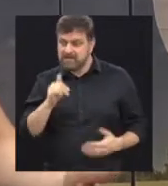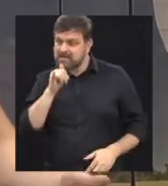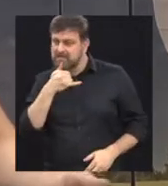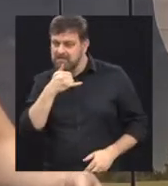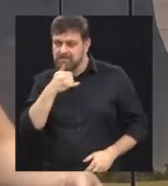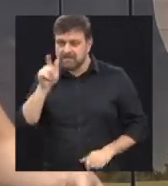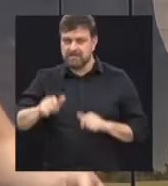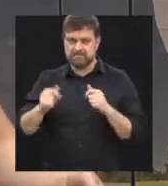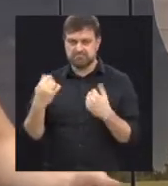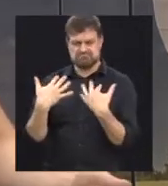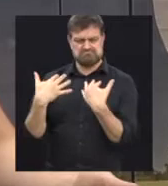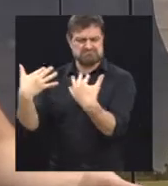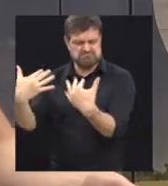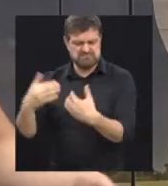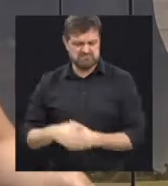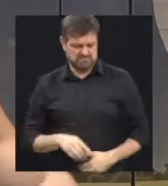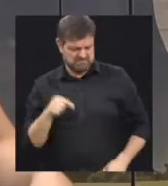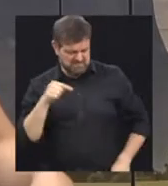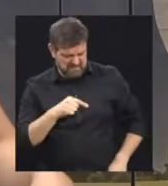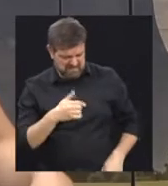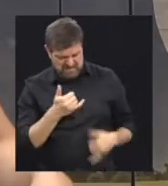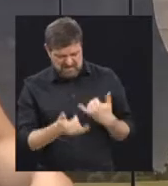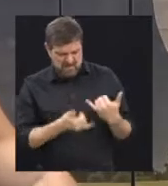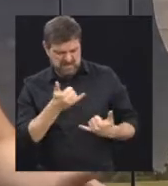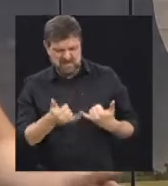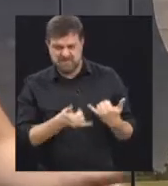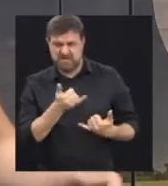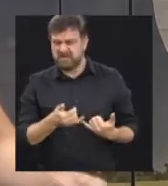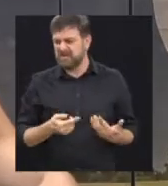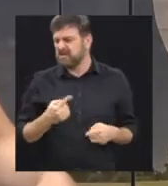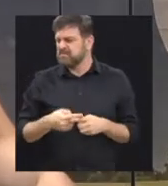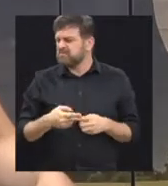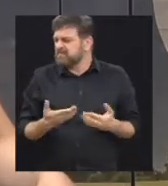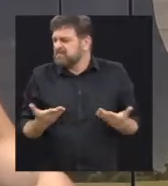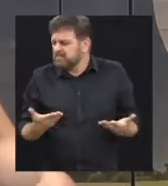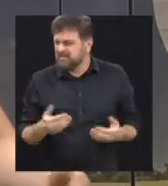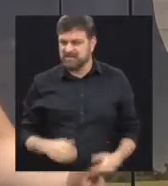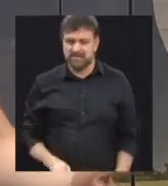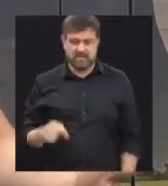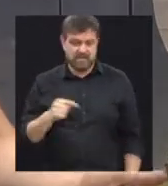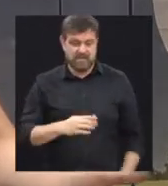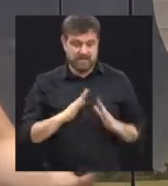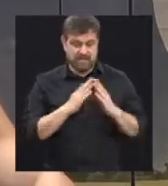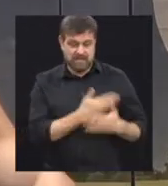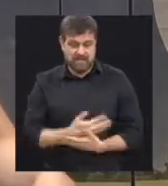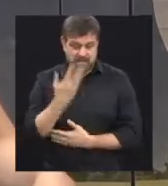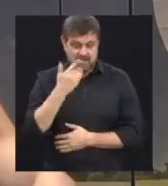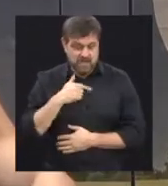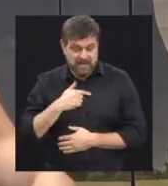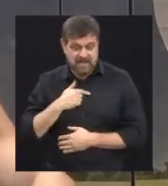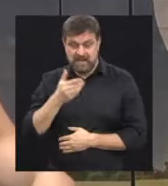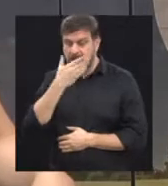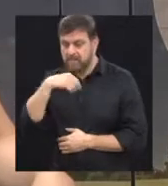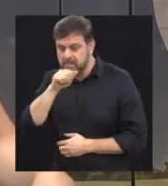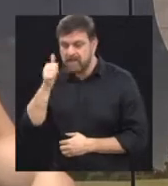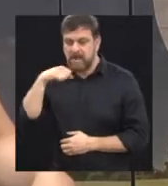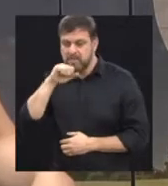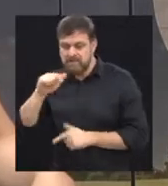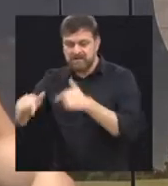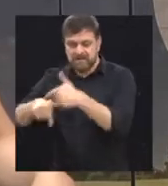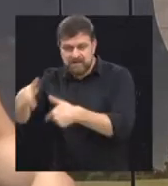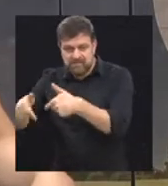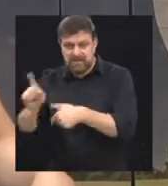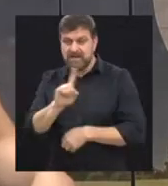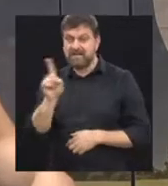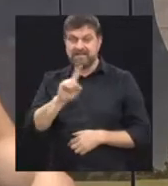Infelizmente, ainda nós temos alguns pensamentos que elas estão gastando energia ou estão ficando na creche para os pais poderem trabalhar, né? E